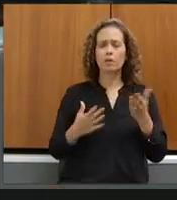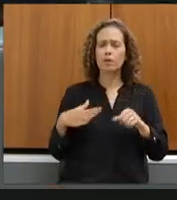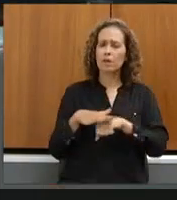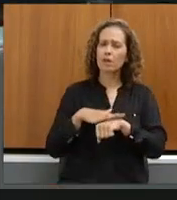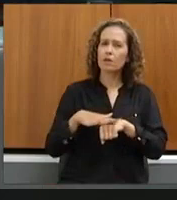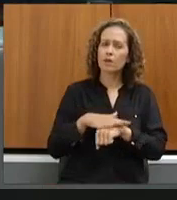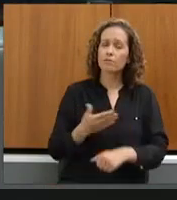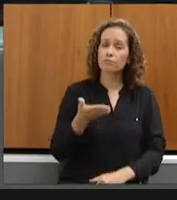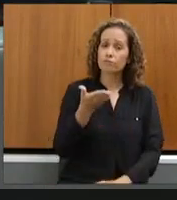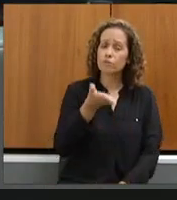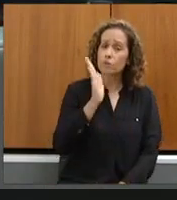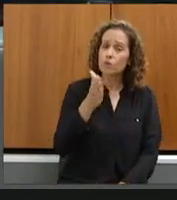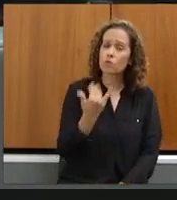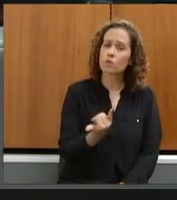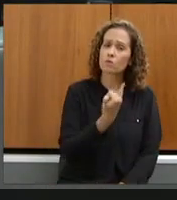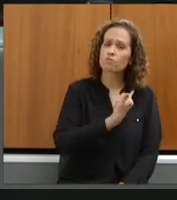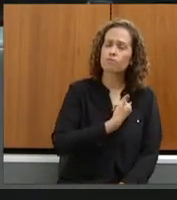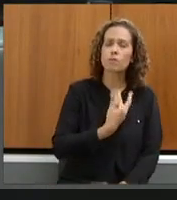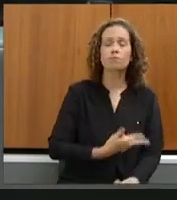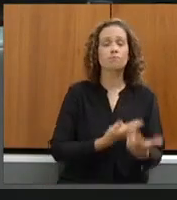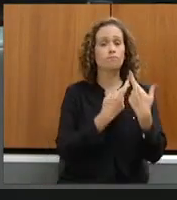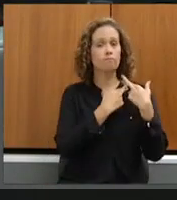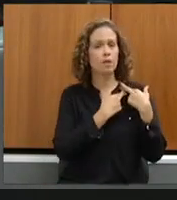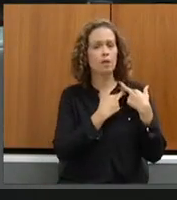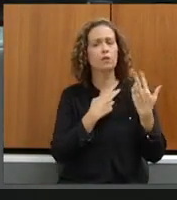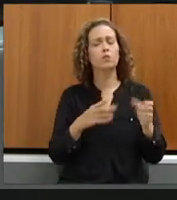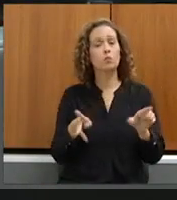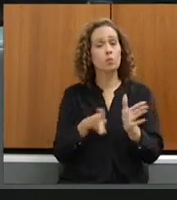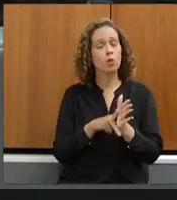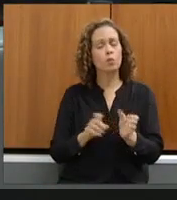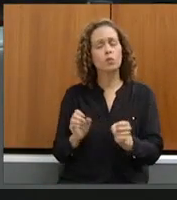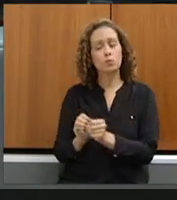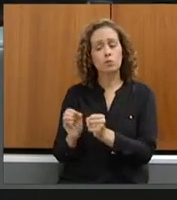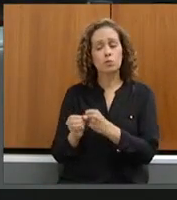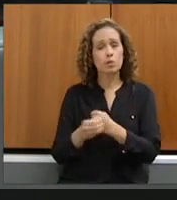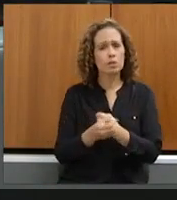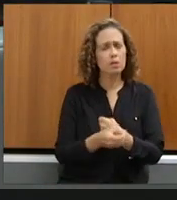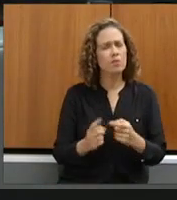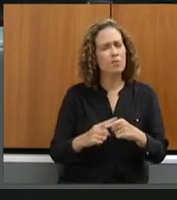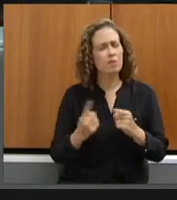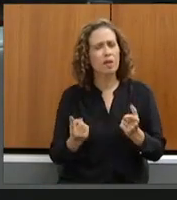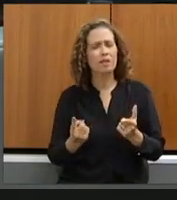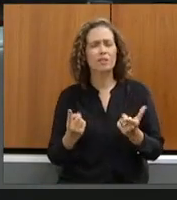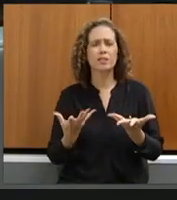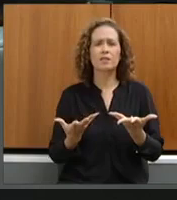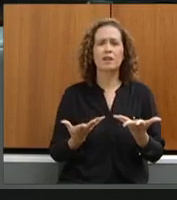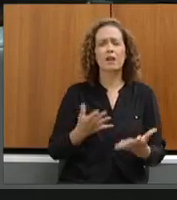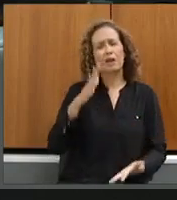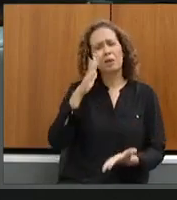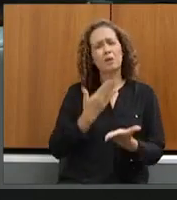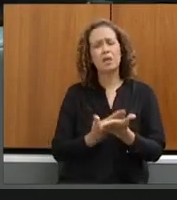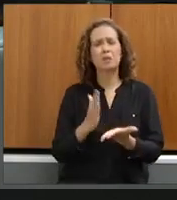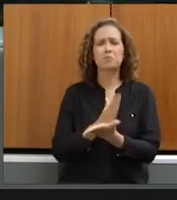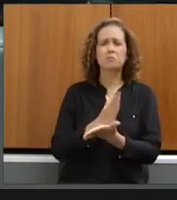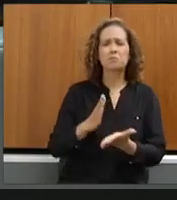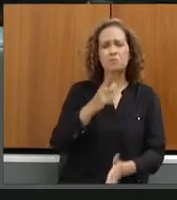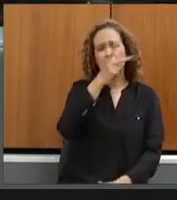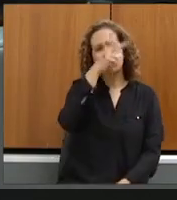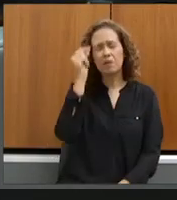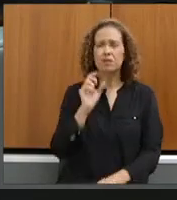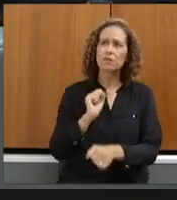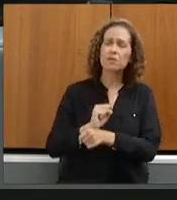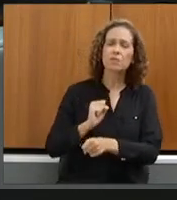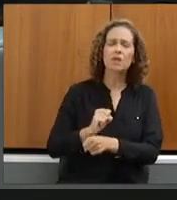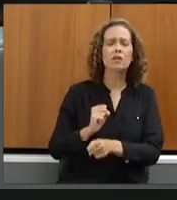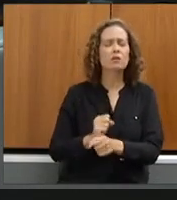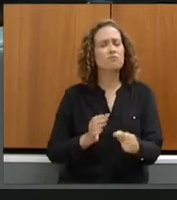silêncio faz silêncio já me afirmou que é uma responsabilidade dos Municípios mas eu imagino que muitos prefeitos aguardam uma posição uma diretriz ou